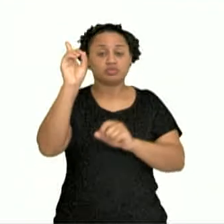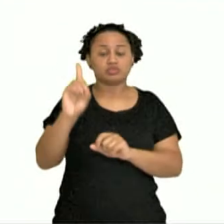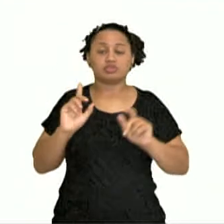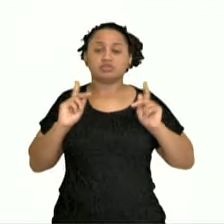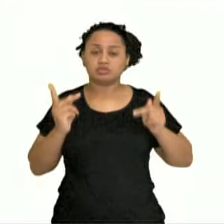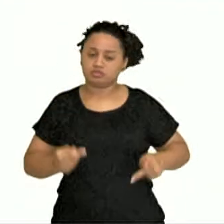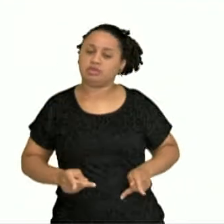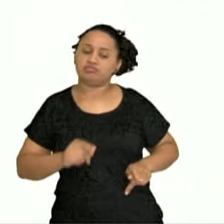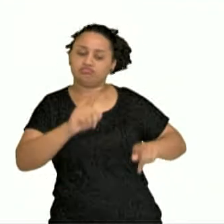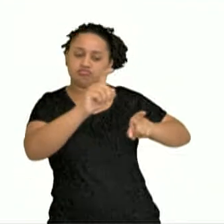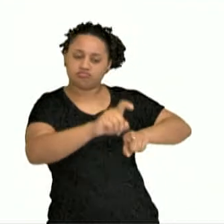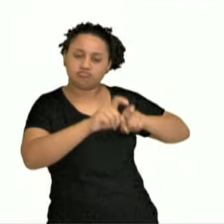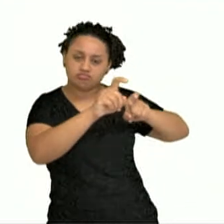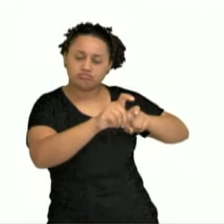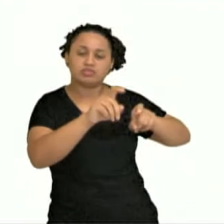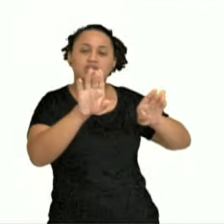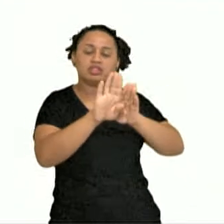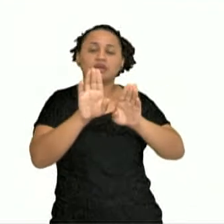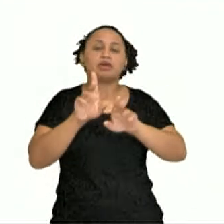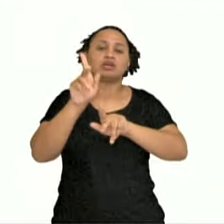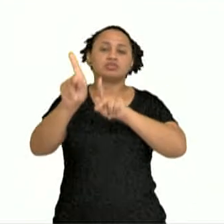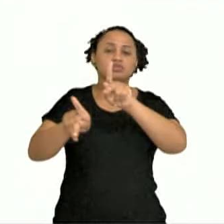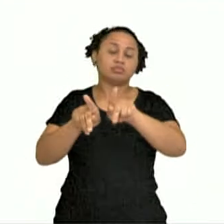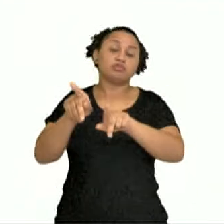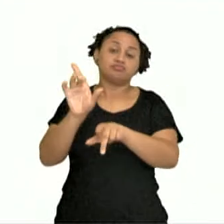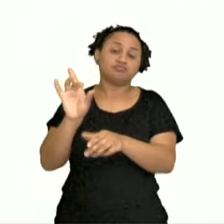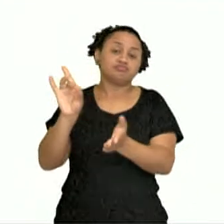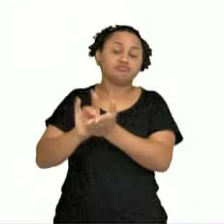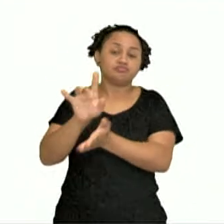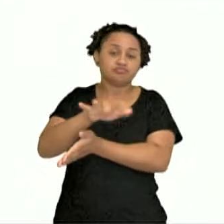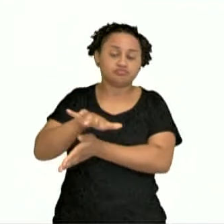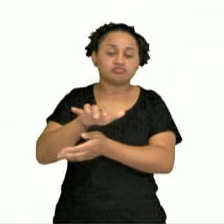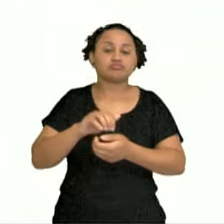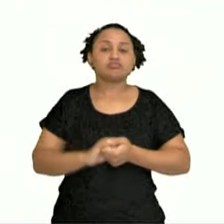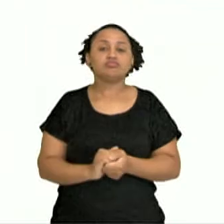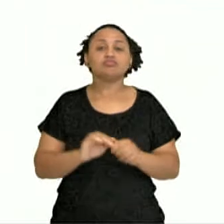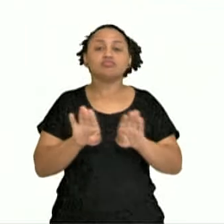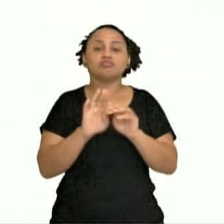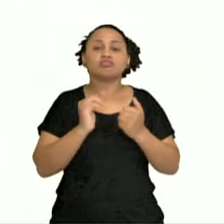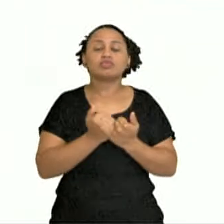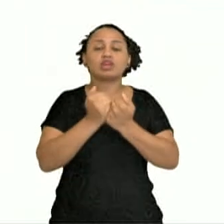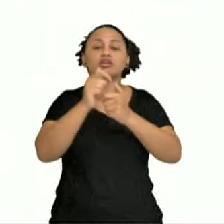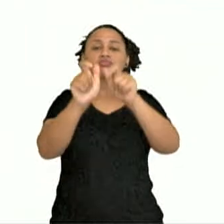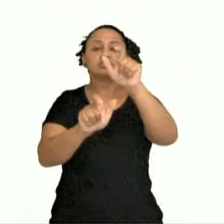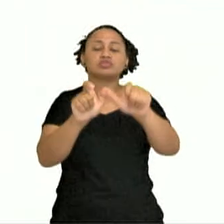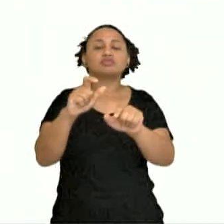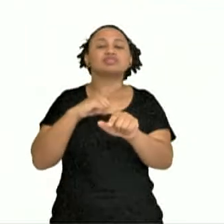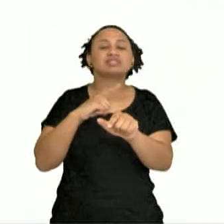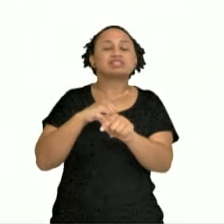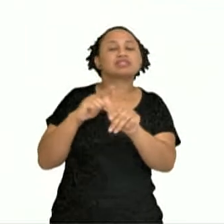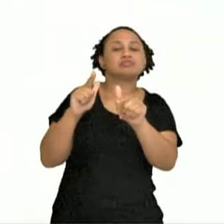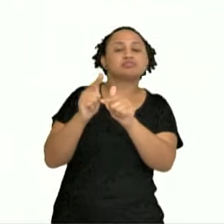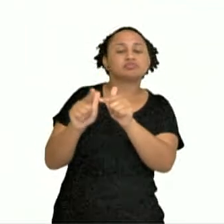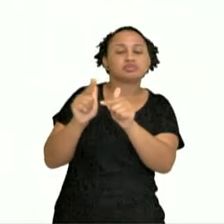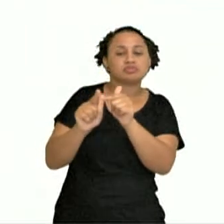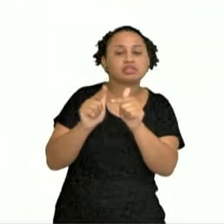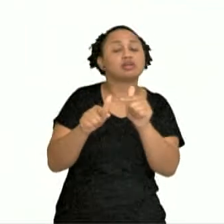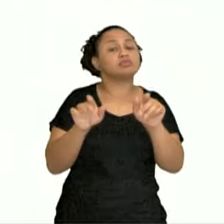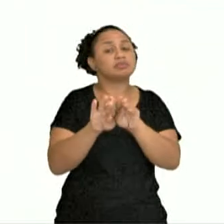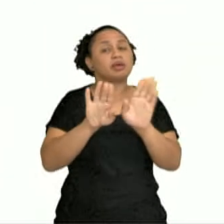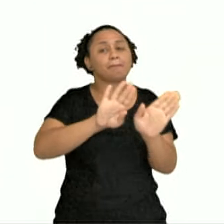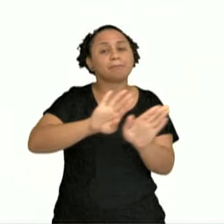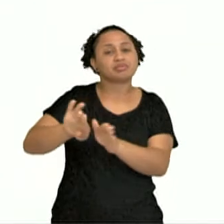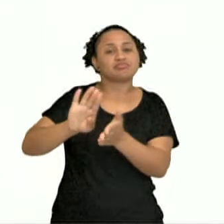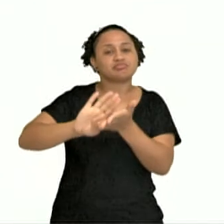dos agricultores e dos povos originários, além de apoiar também as pessoas com dificuldade e os marginalizados em